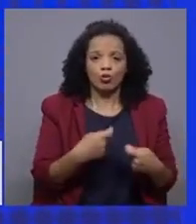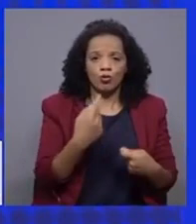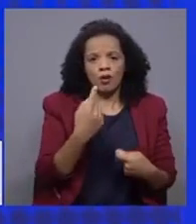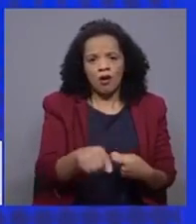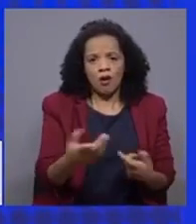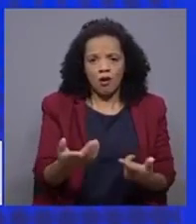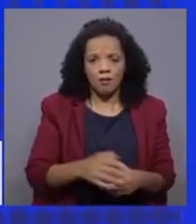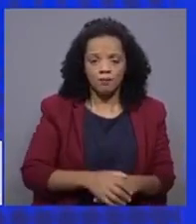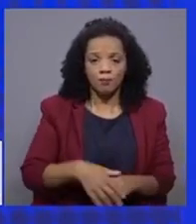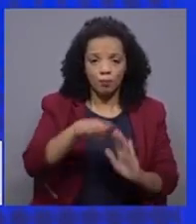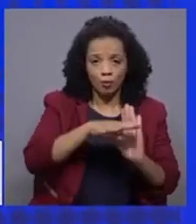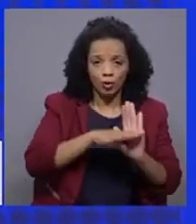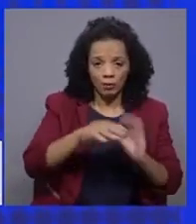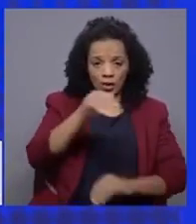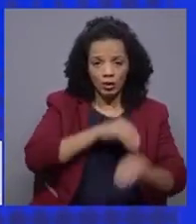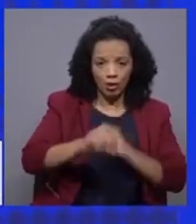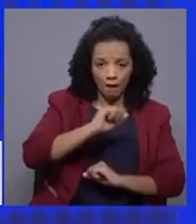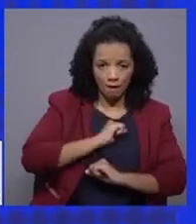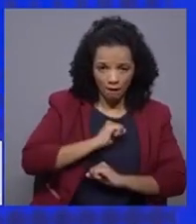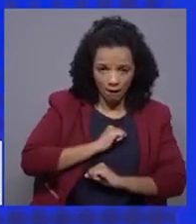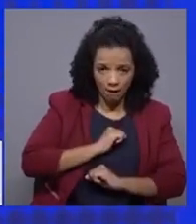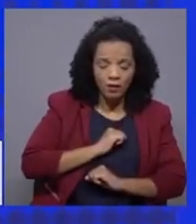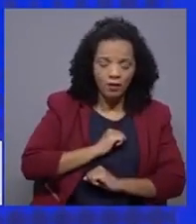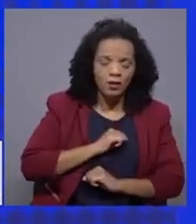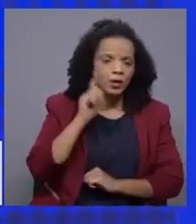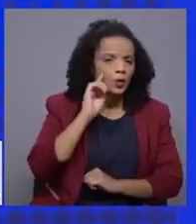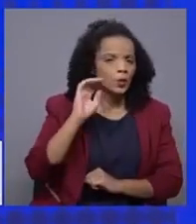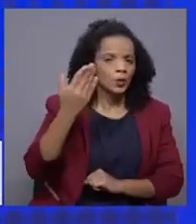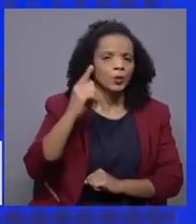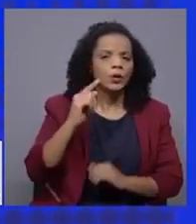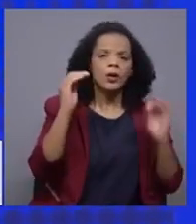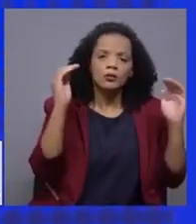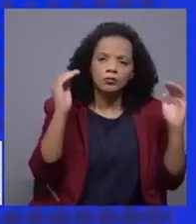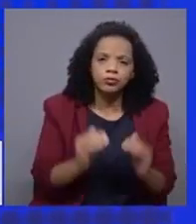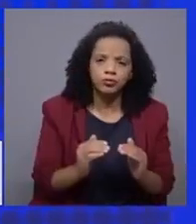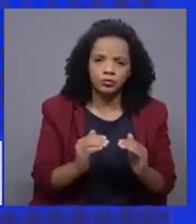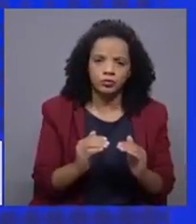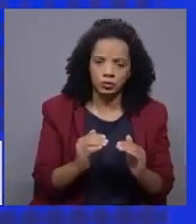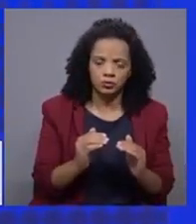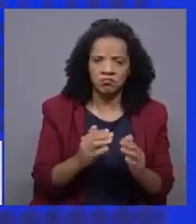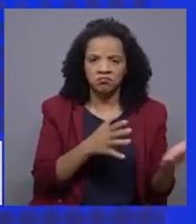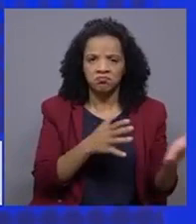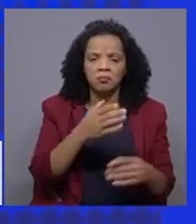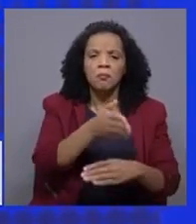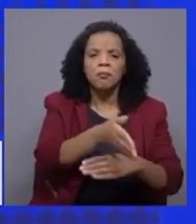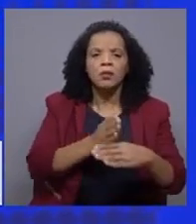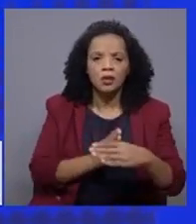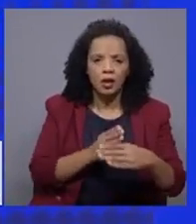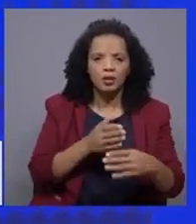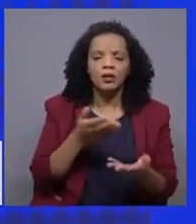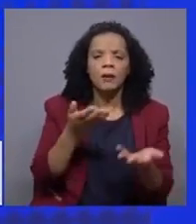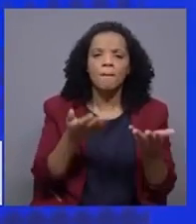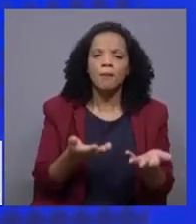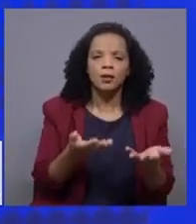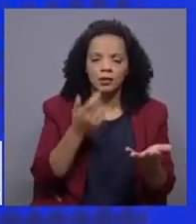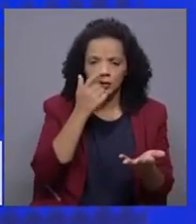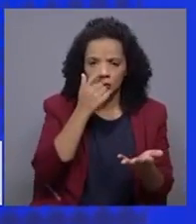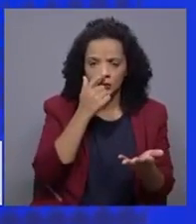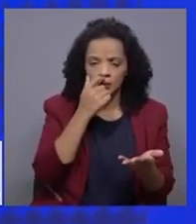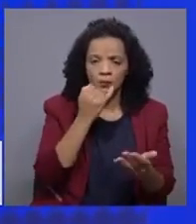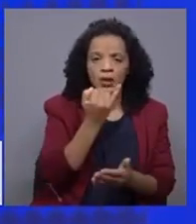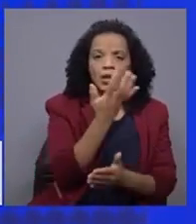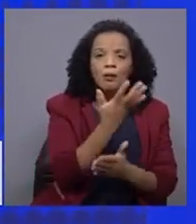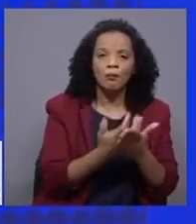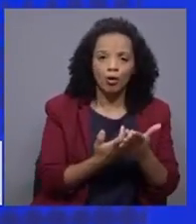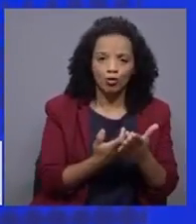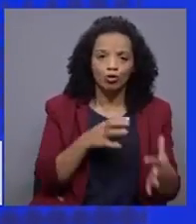Portanto, nós no nosso programa eleitoral achamos fundamental que haja uma redução em cerca de metade do peso do número de